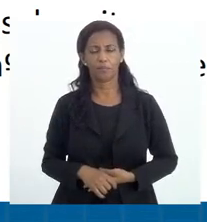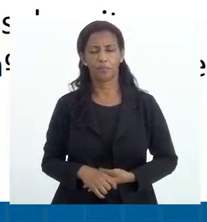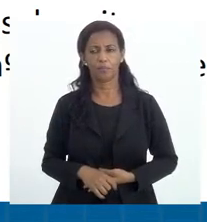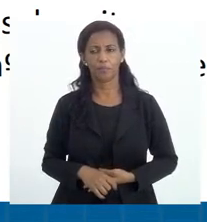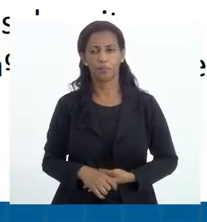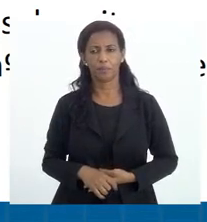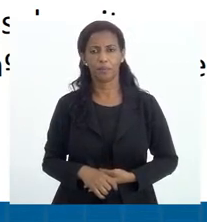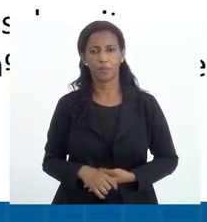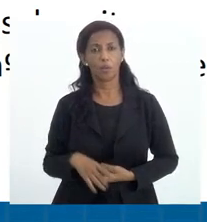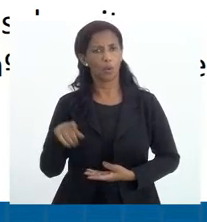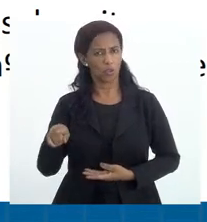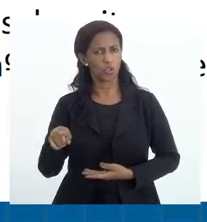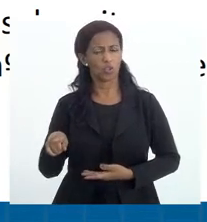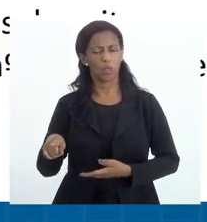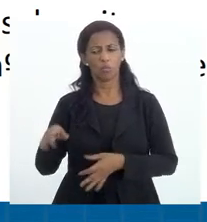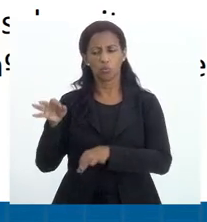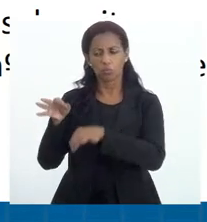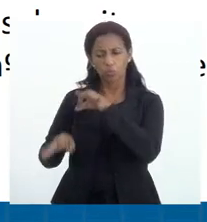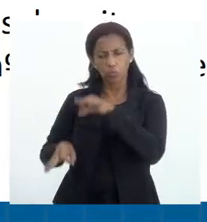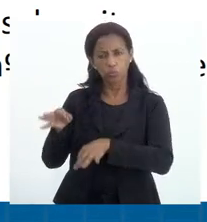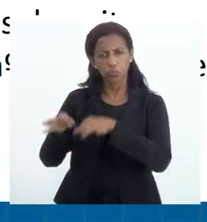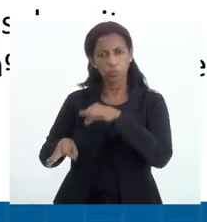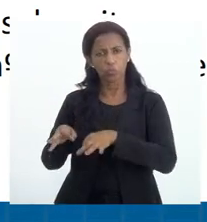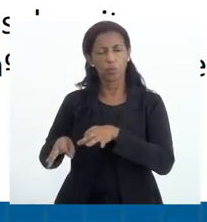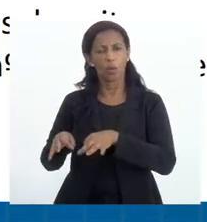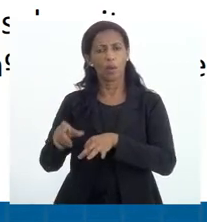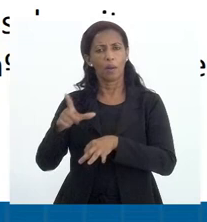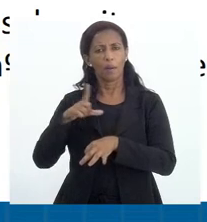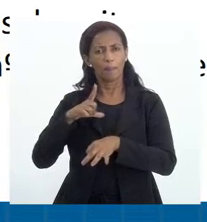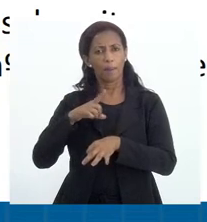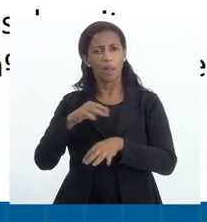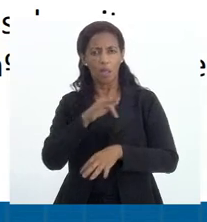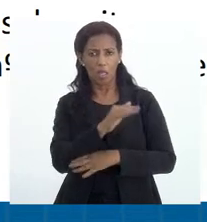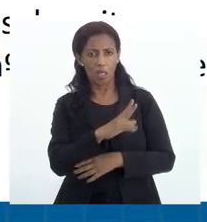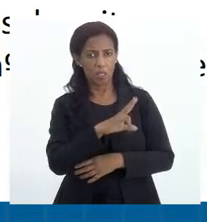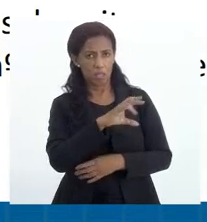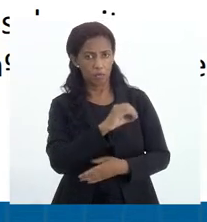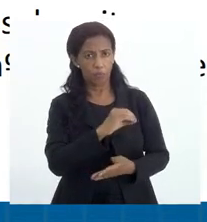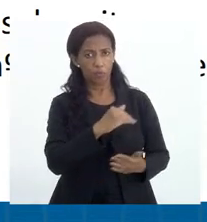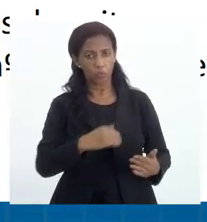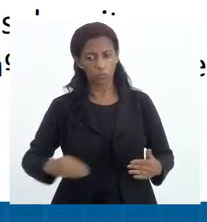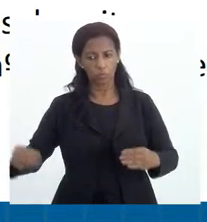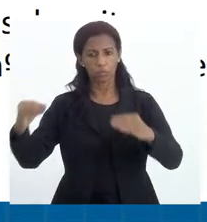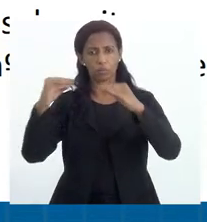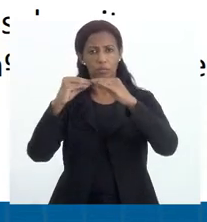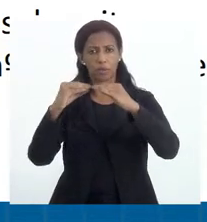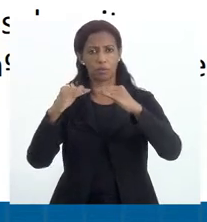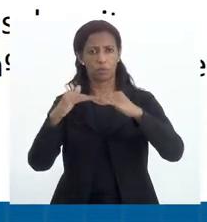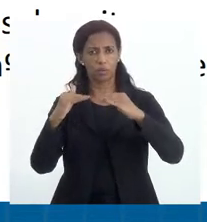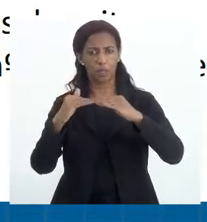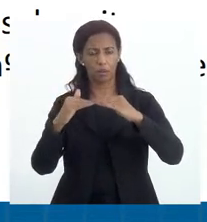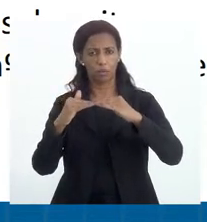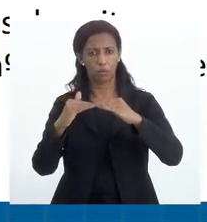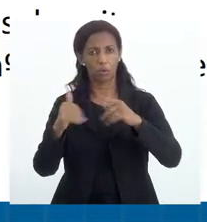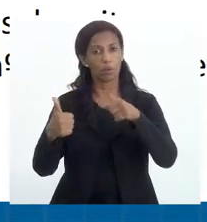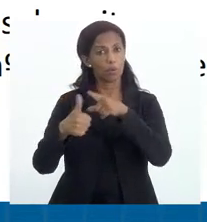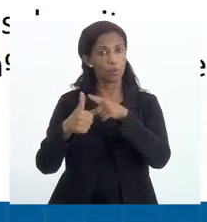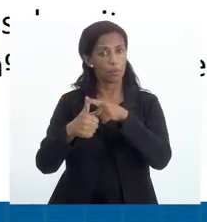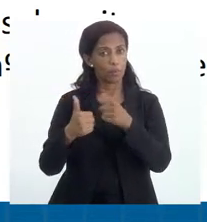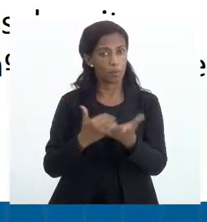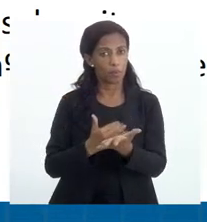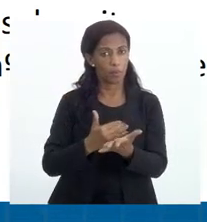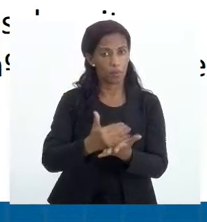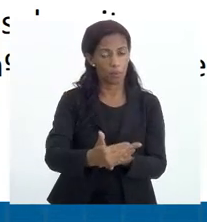fundamentação jurídica para desconsiderar esses fundos dentro do teto de gastos. Num primeiro momento, quando nós começamos